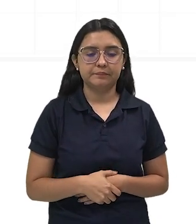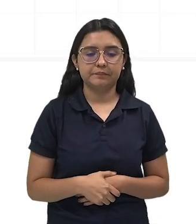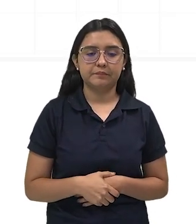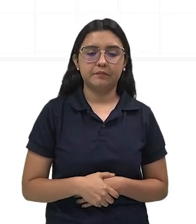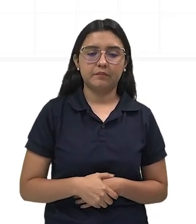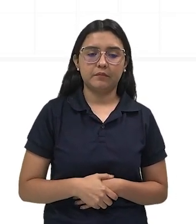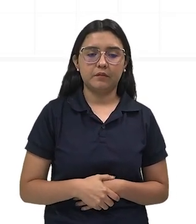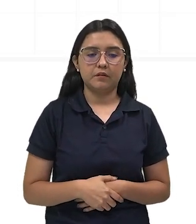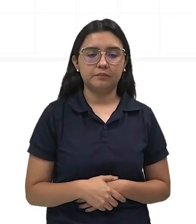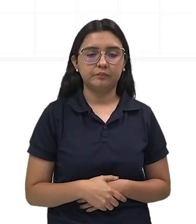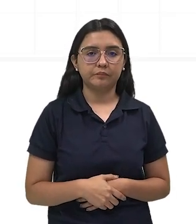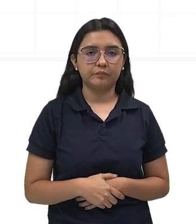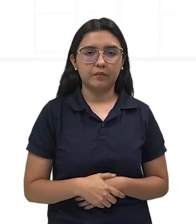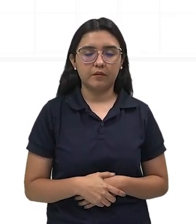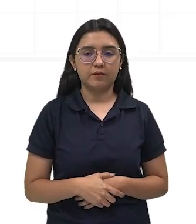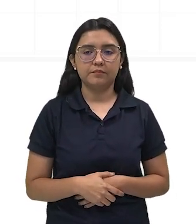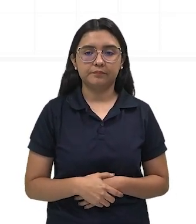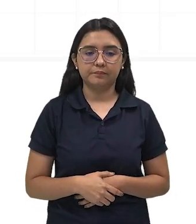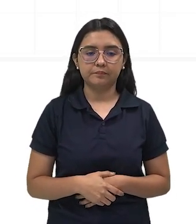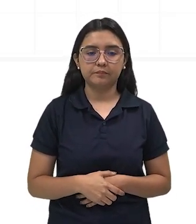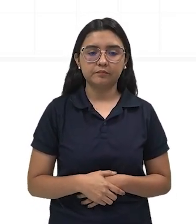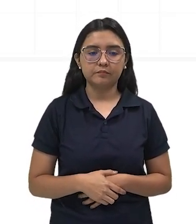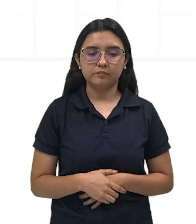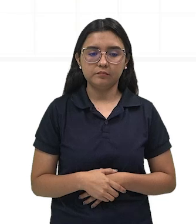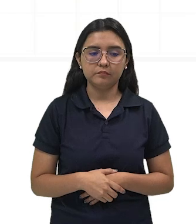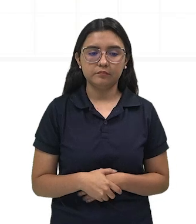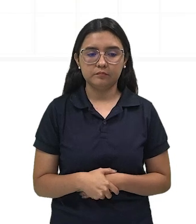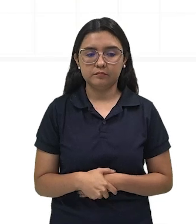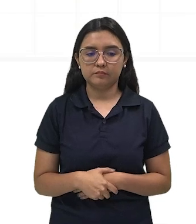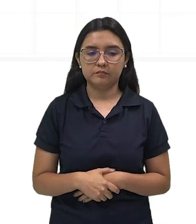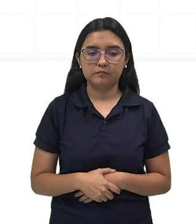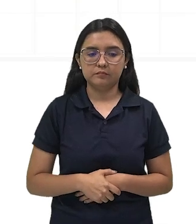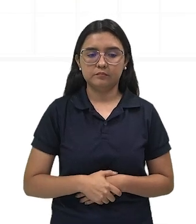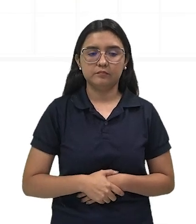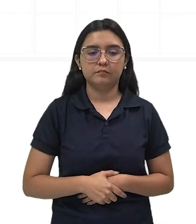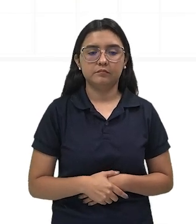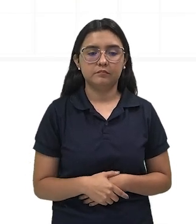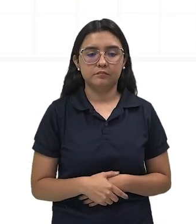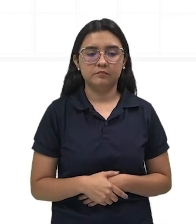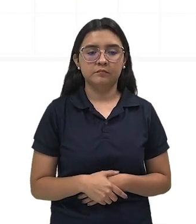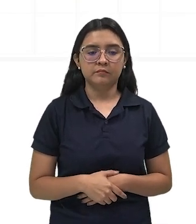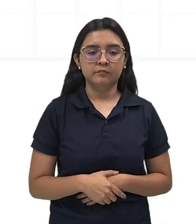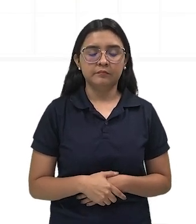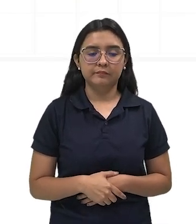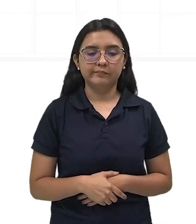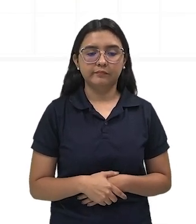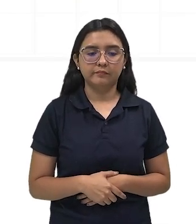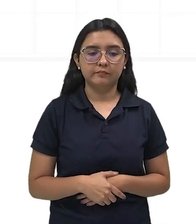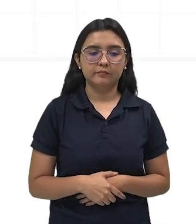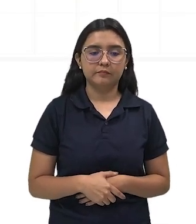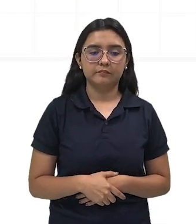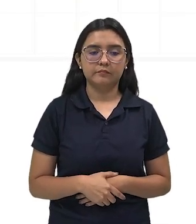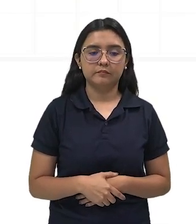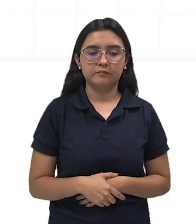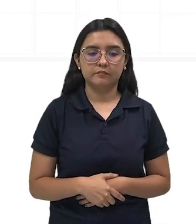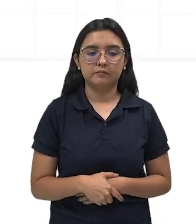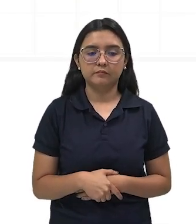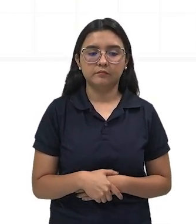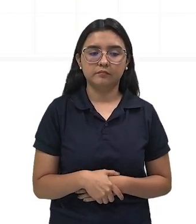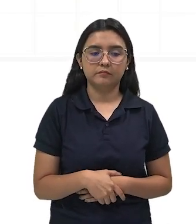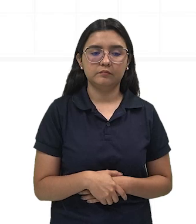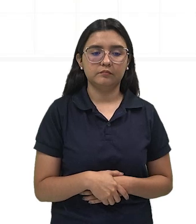Digamos aqui, vamos colocar aqui, que nós temos 40, vamos aumentar